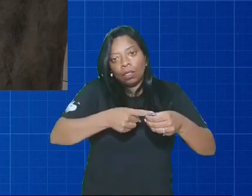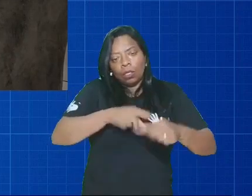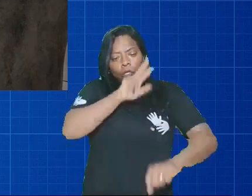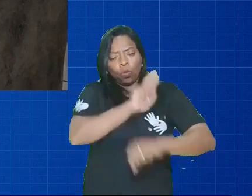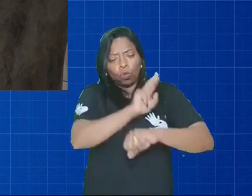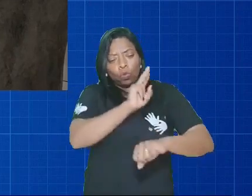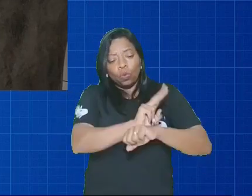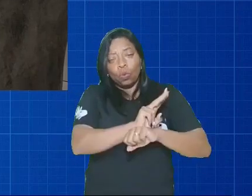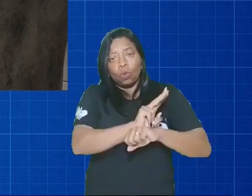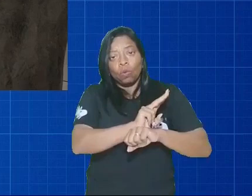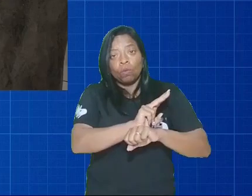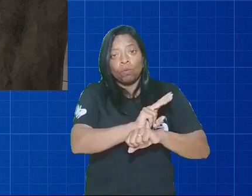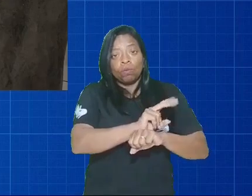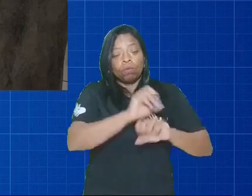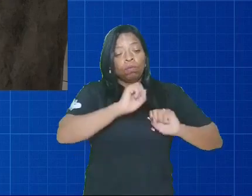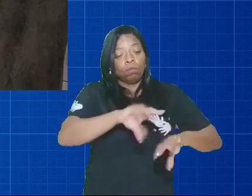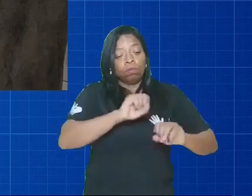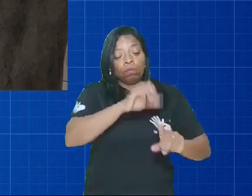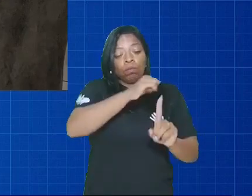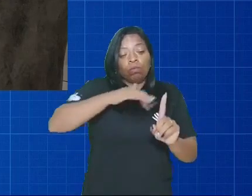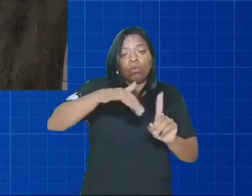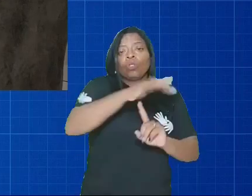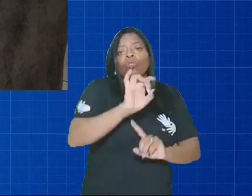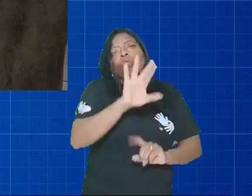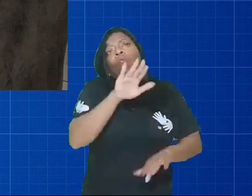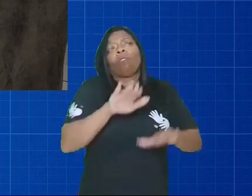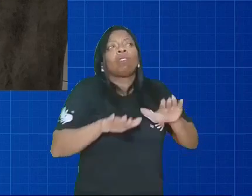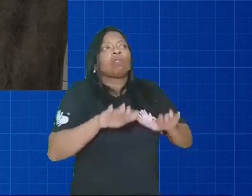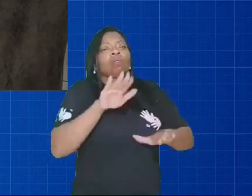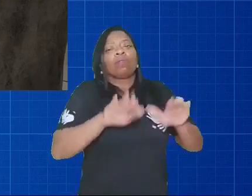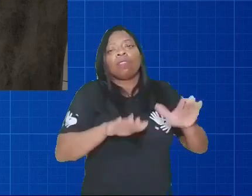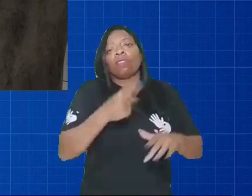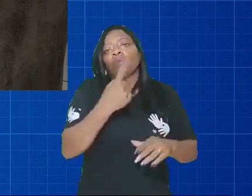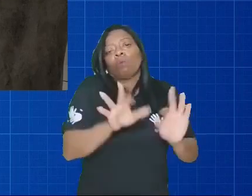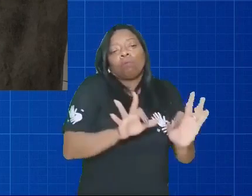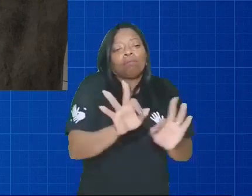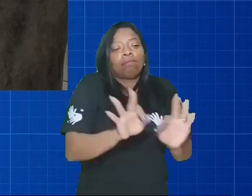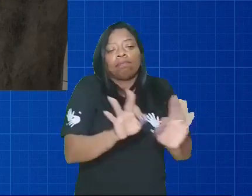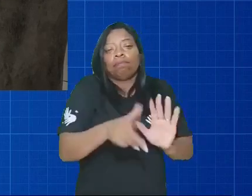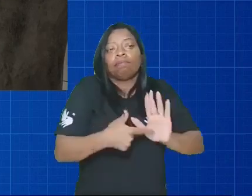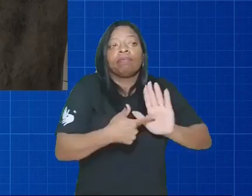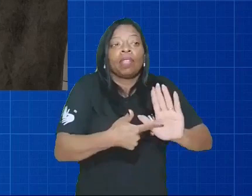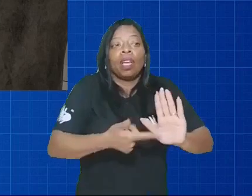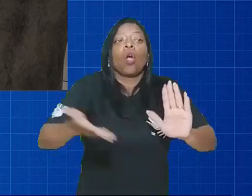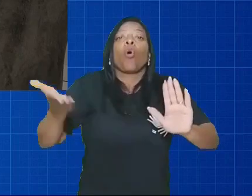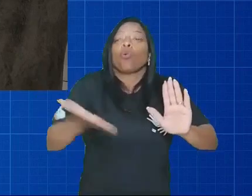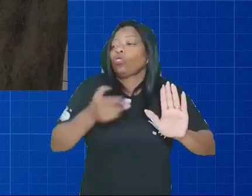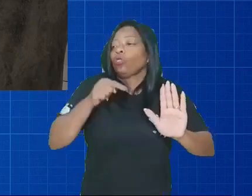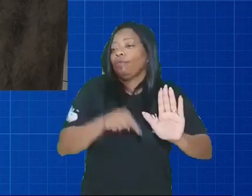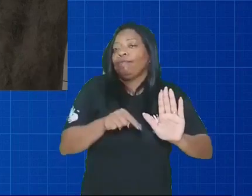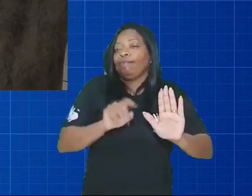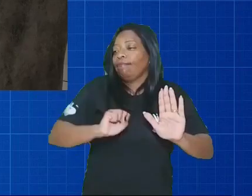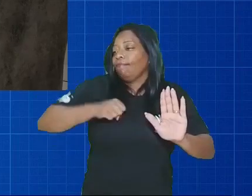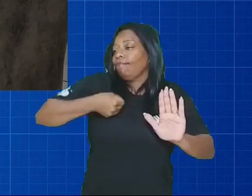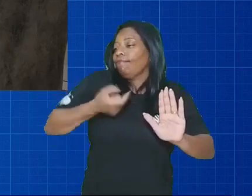um evento, né? Ou é tratada como um único projeto, ou tratada como somente uma